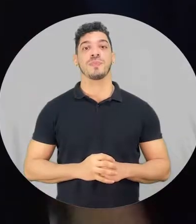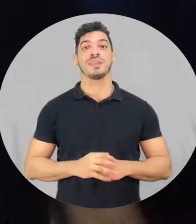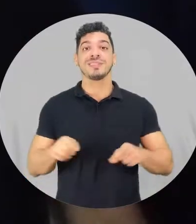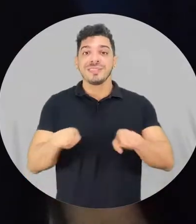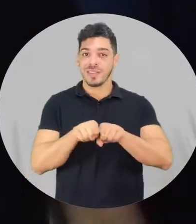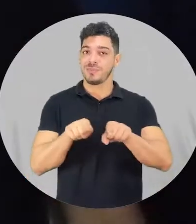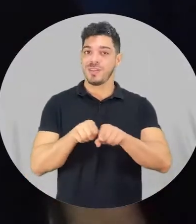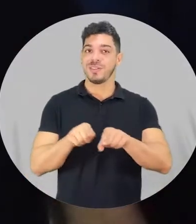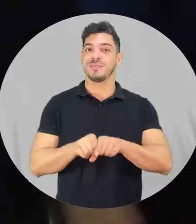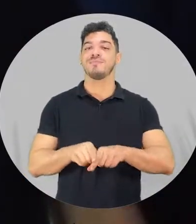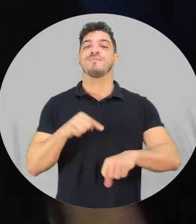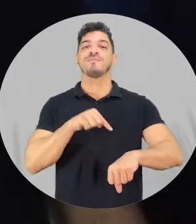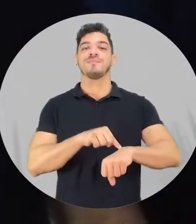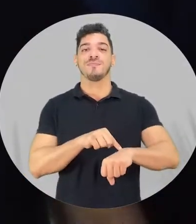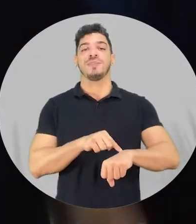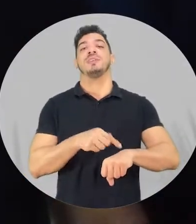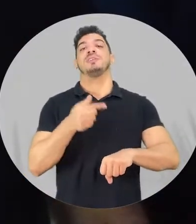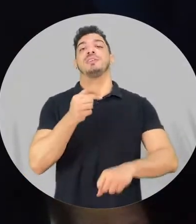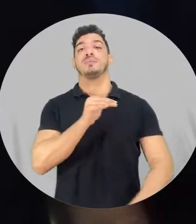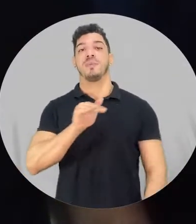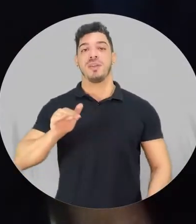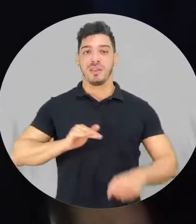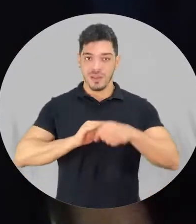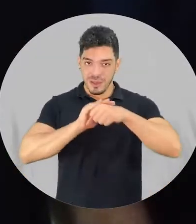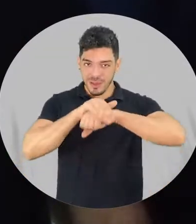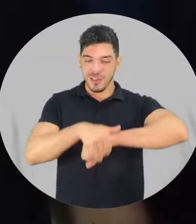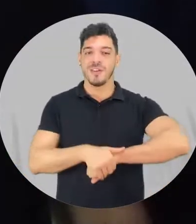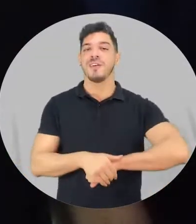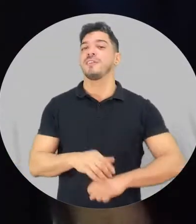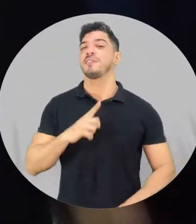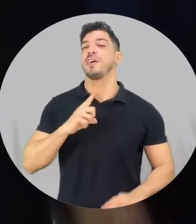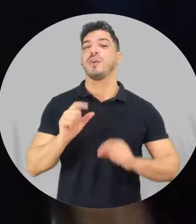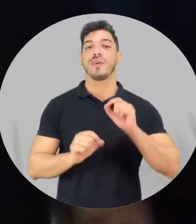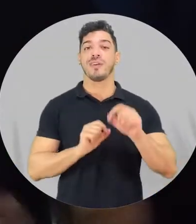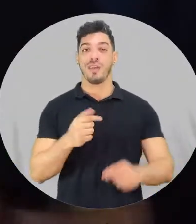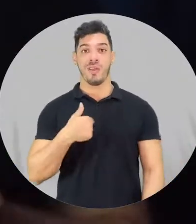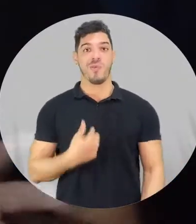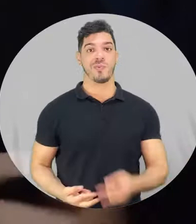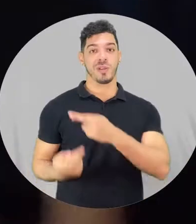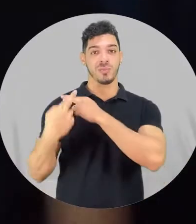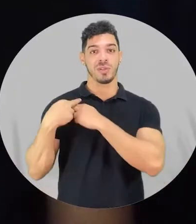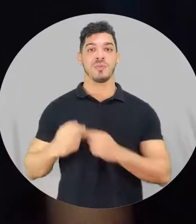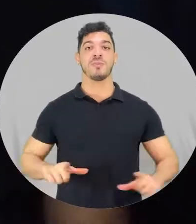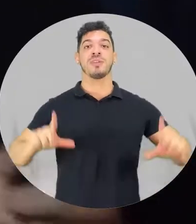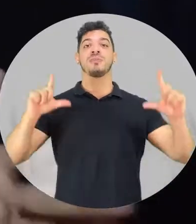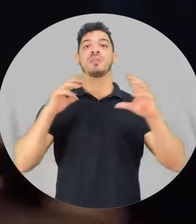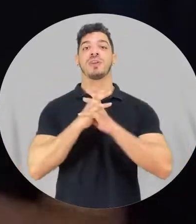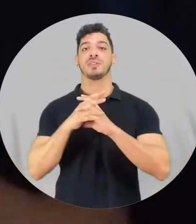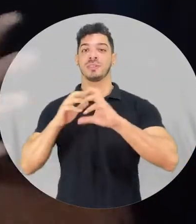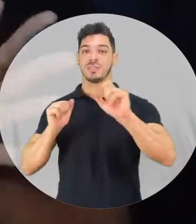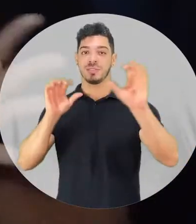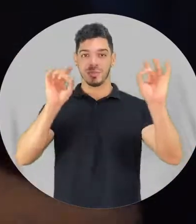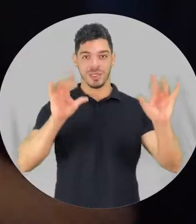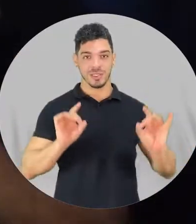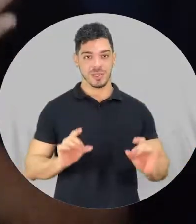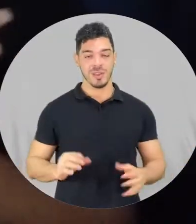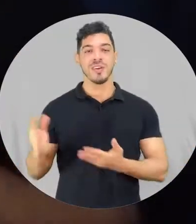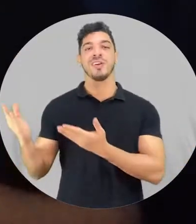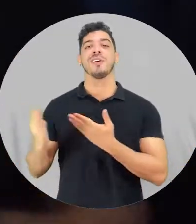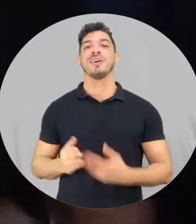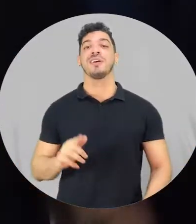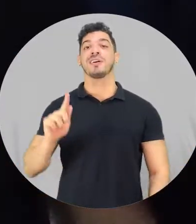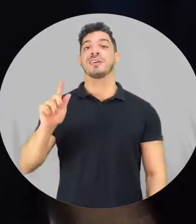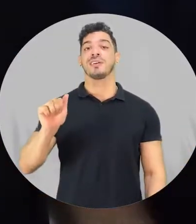Cangadinho, 19h, eu vou mediar mais um painel Funesc especial. Uma conversa com o professor Calbi